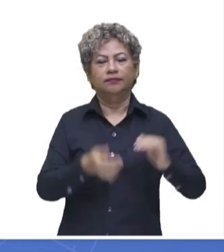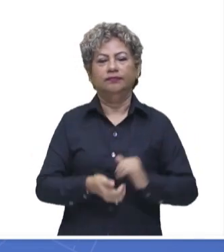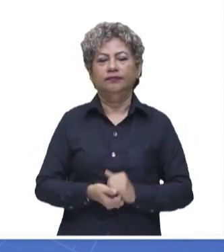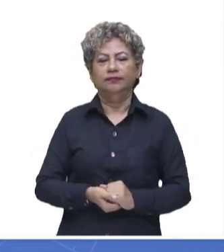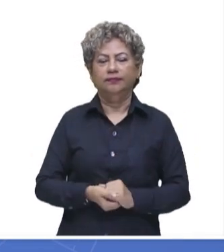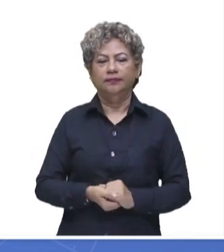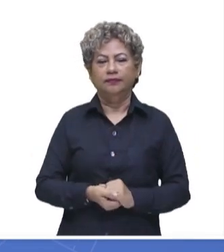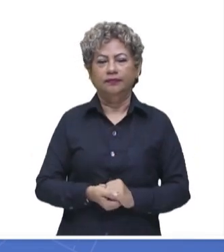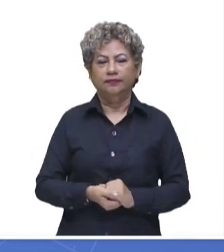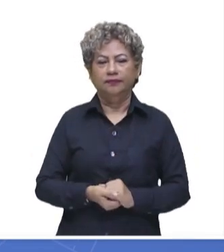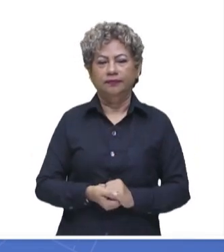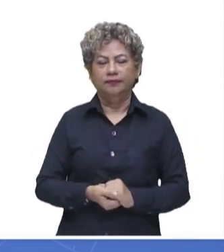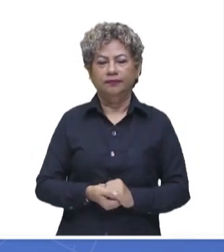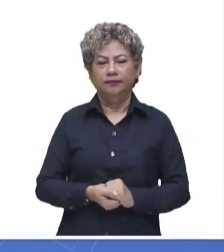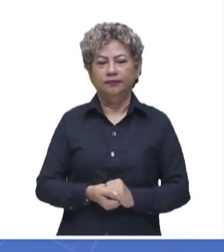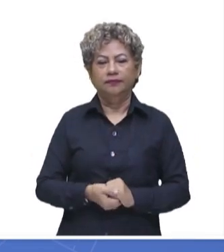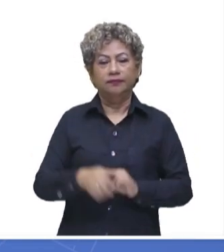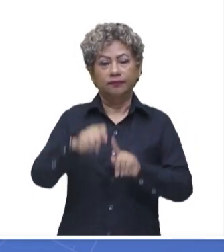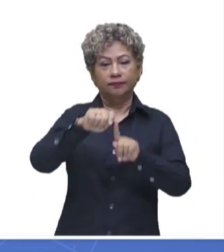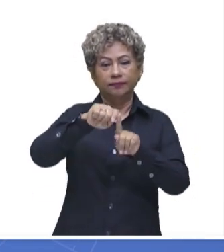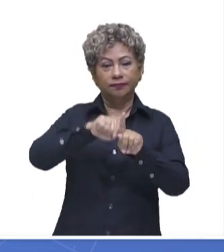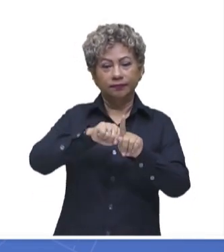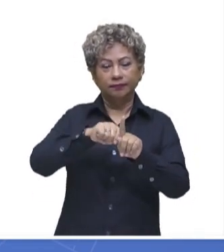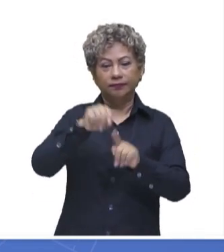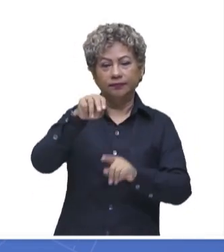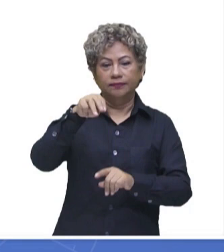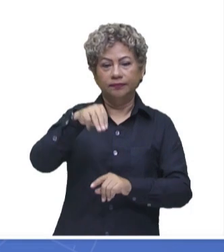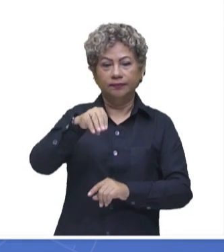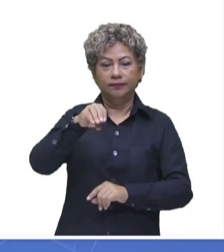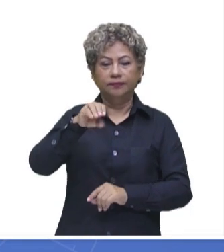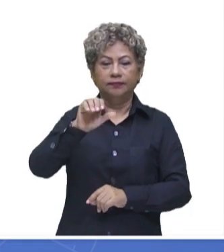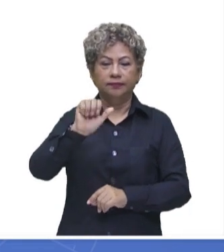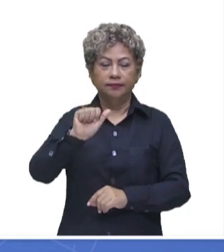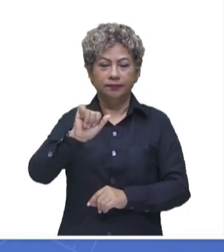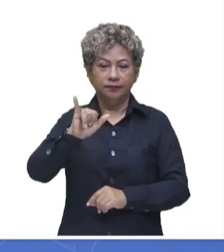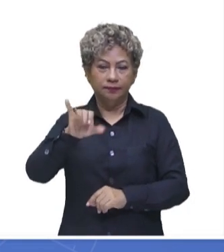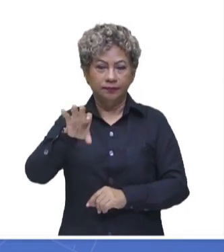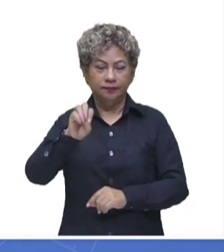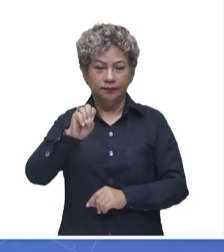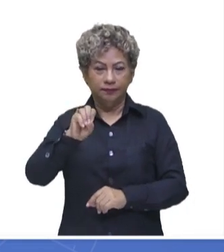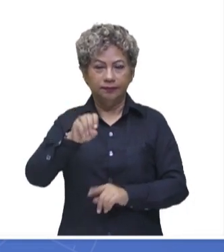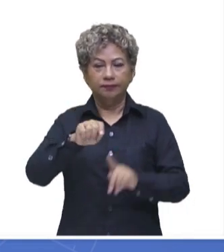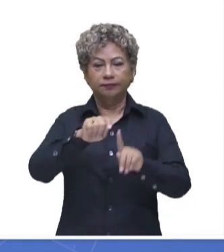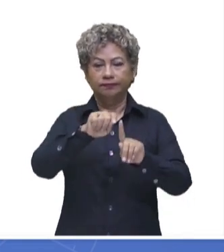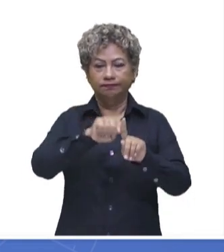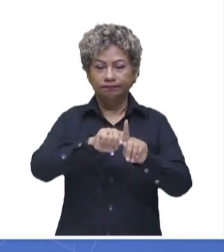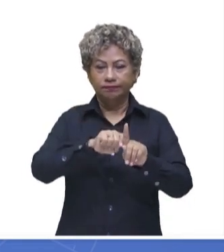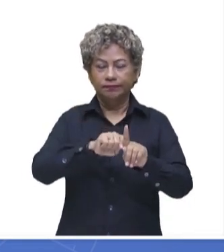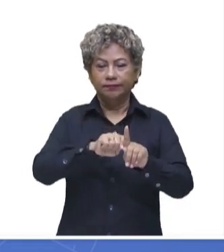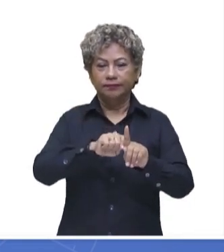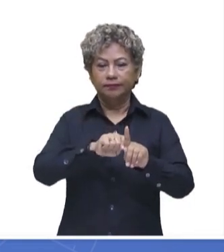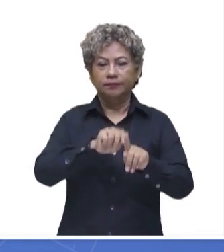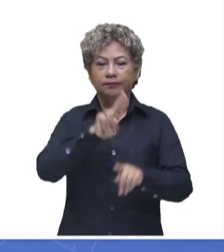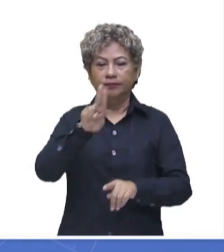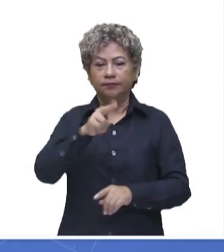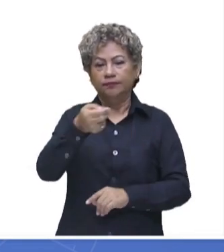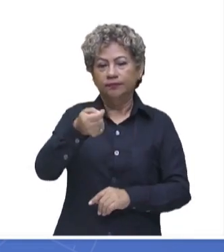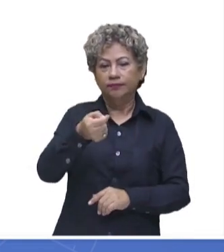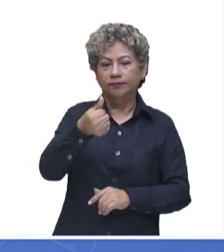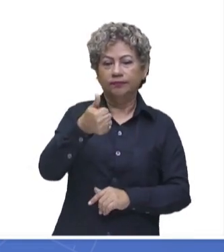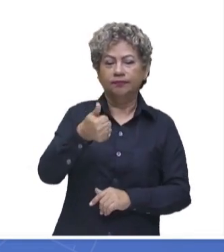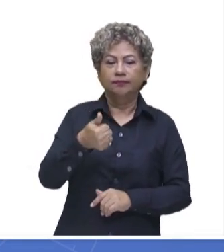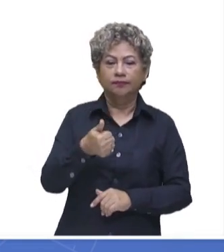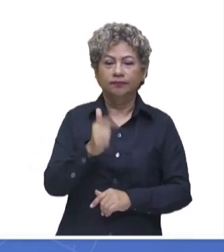valor menor do que o mês de maio. Todos os outros valores dos outros meses, junho, abril, março, fevereiro,